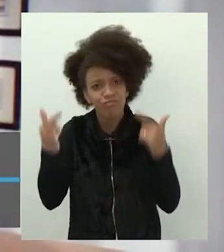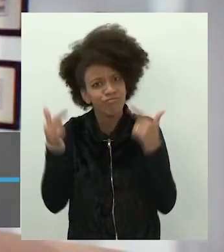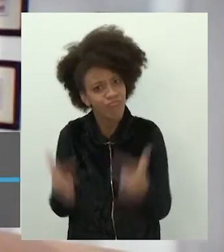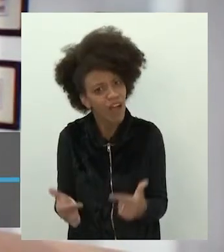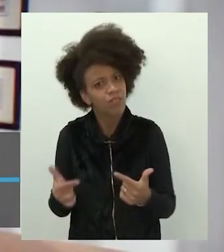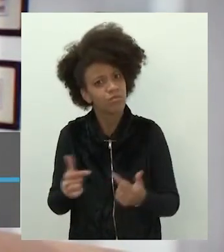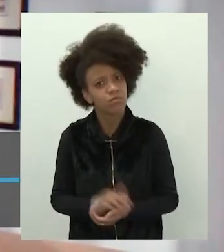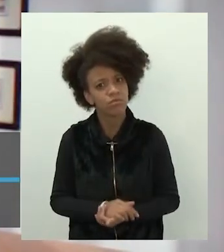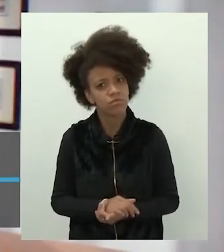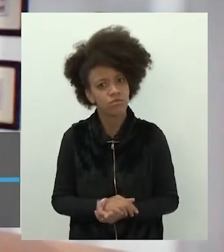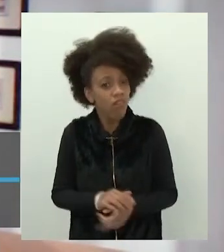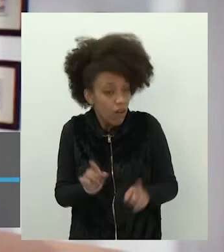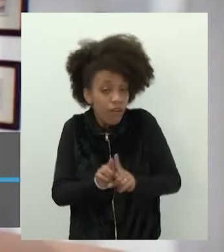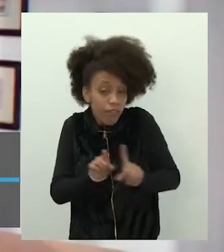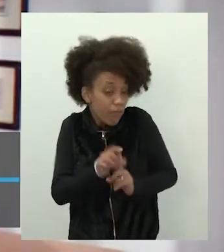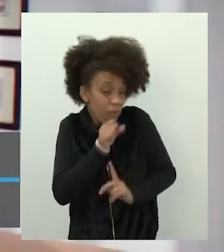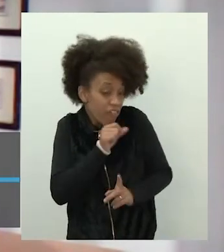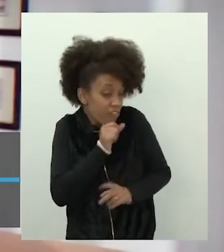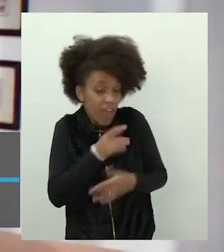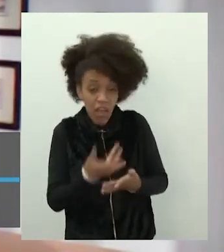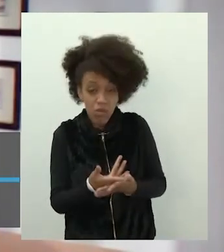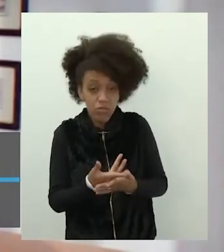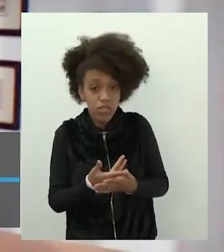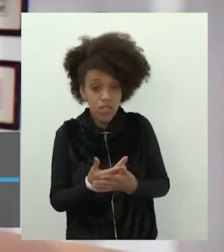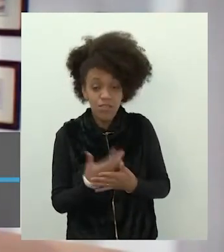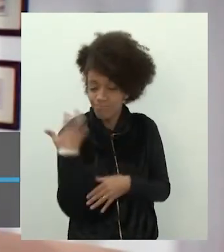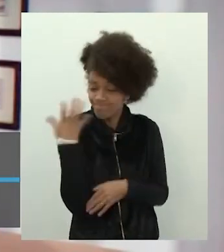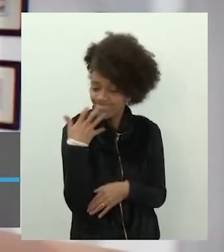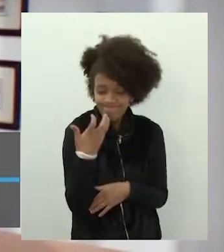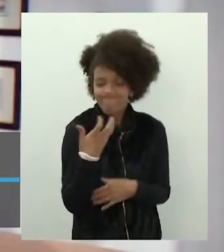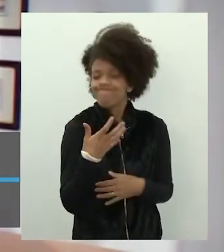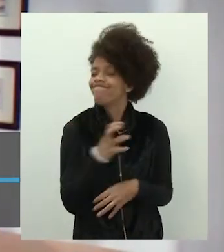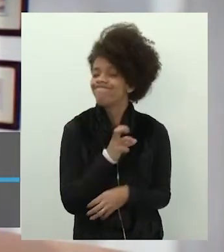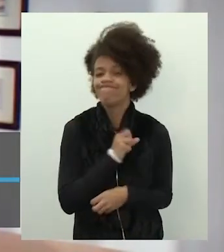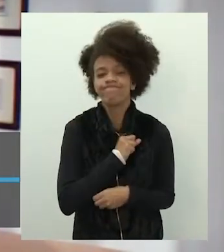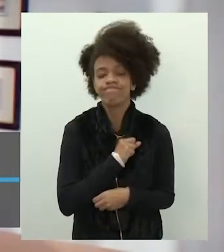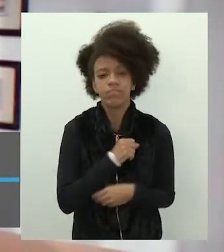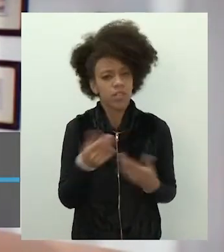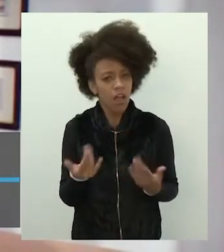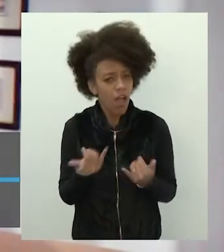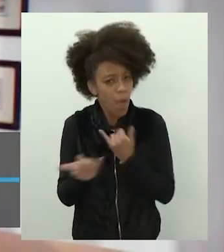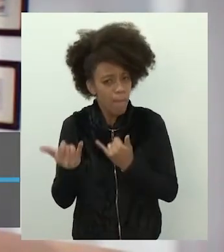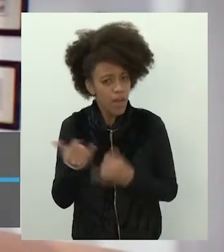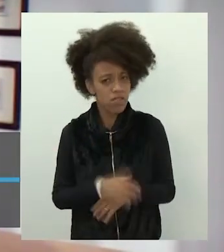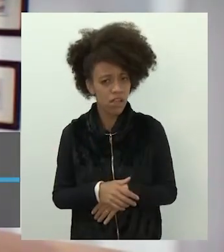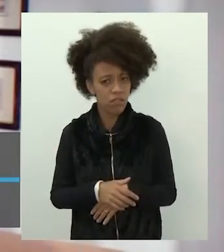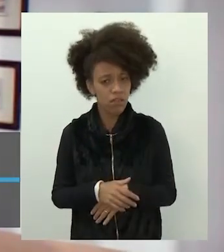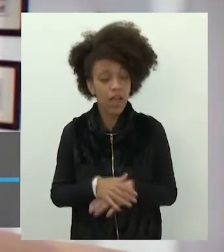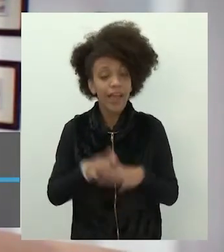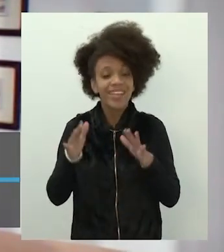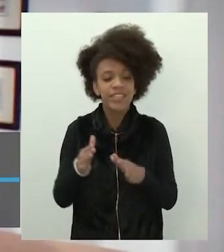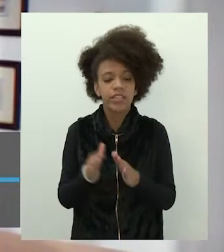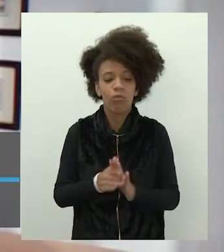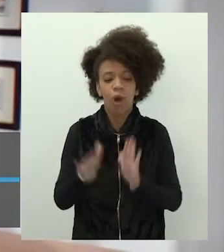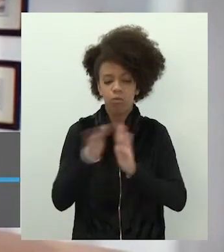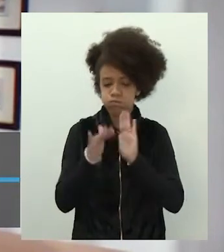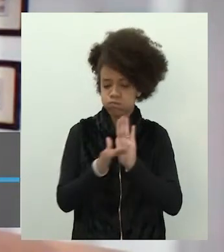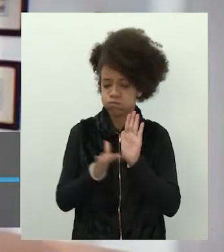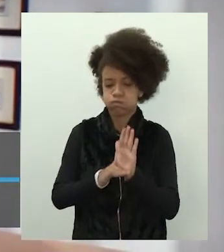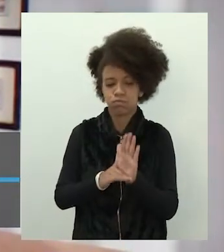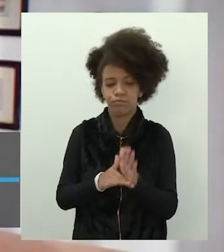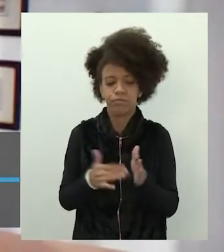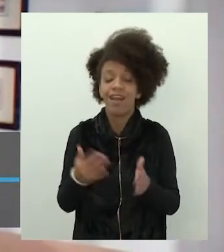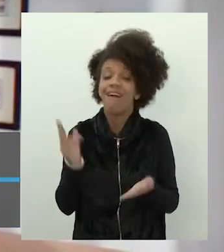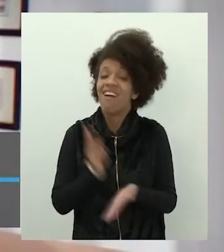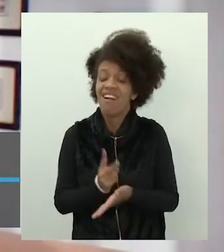chatos. Também tem velhos que são simpáticos, que são agradáveis. Então, colocar esses rótulos é sempre muito,